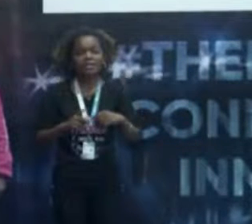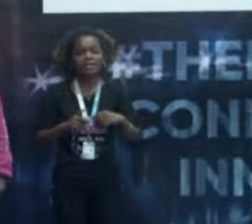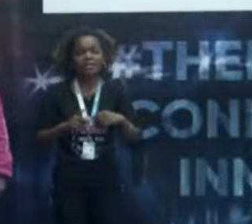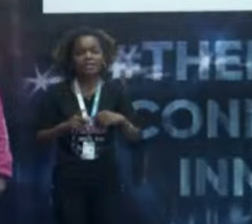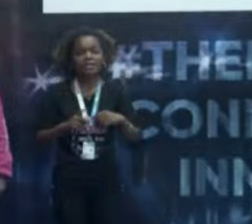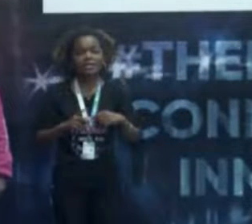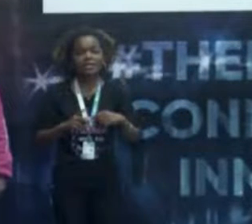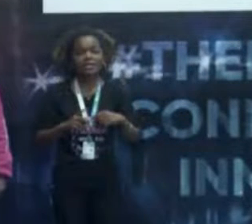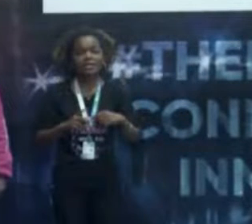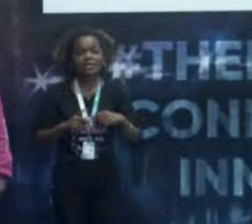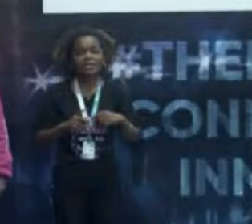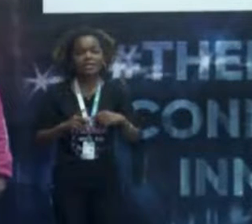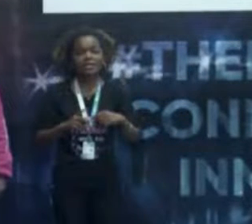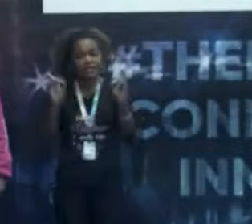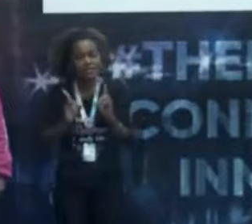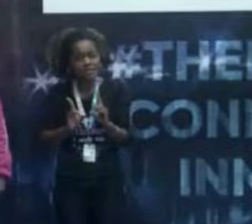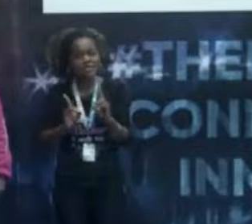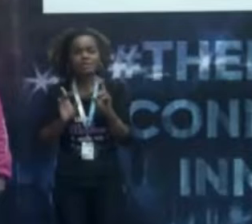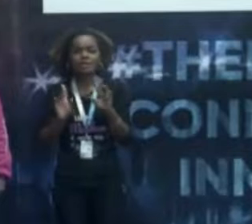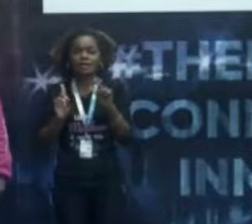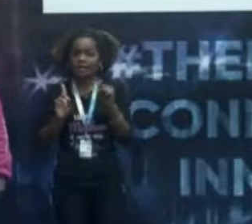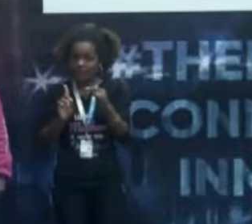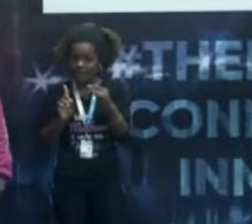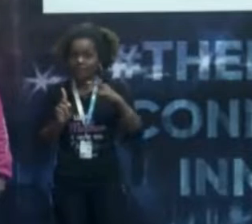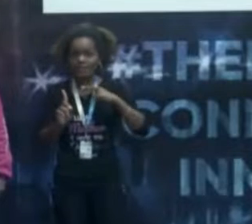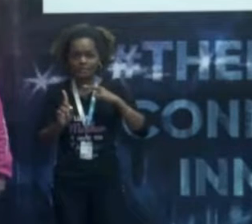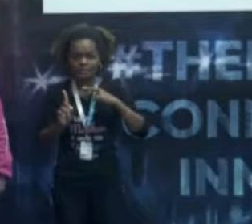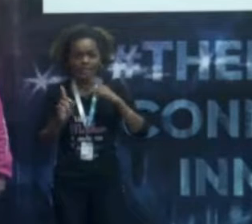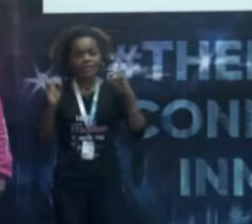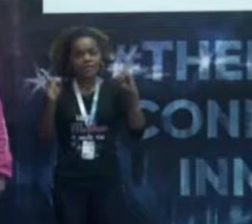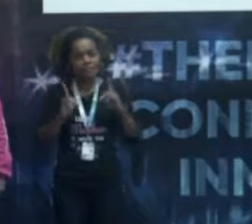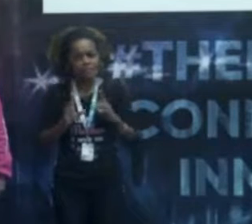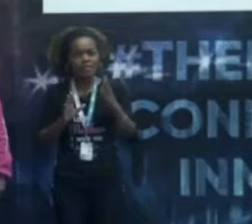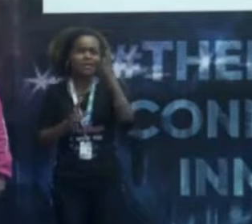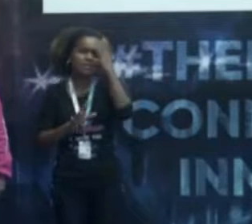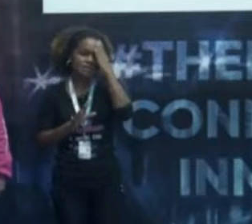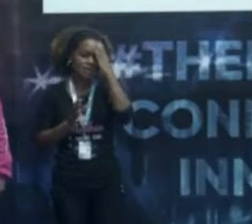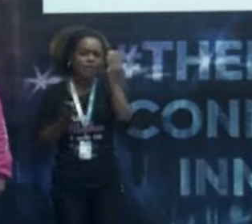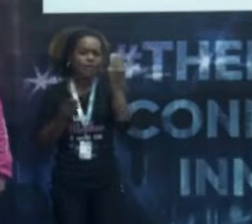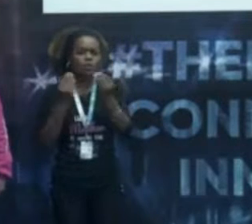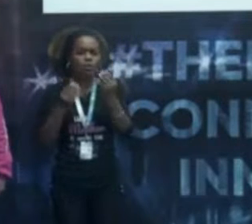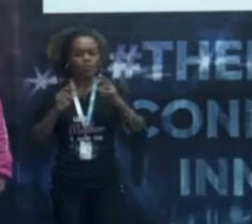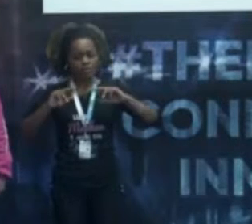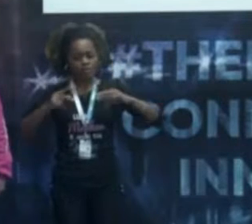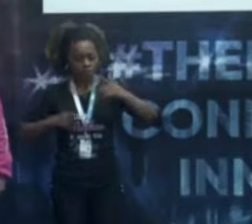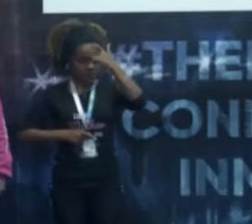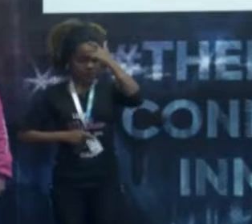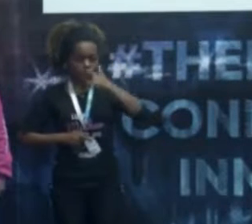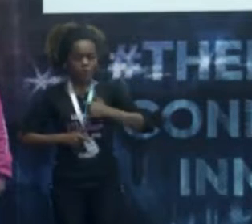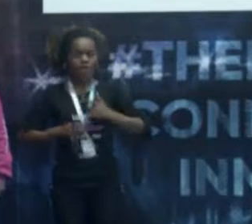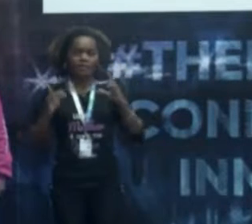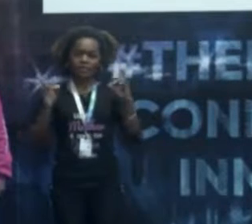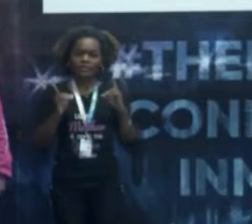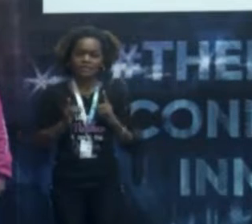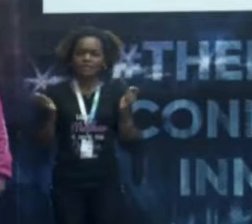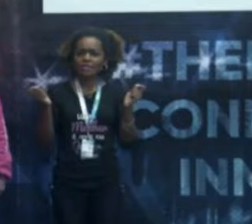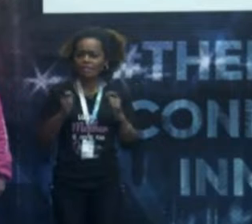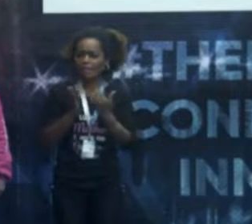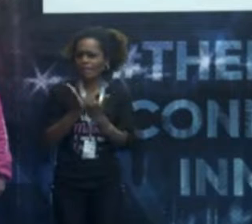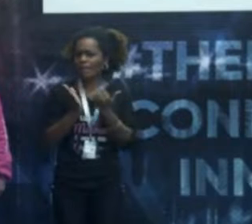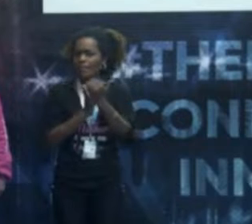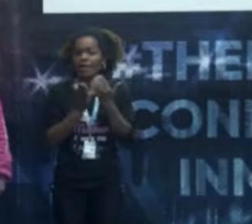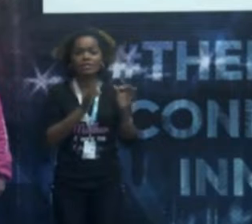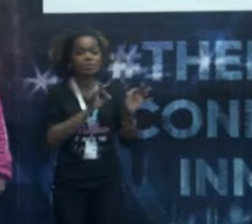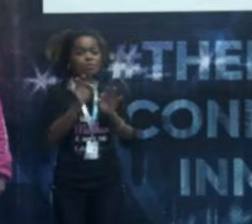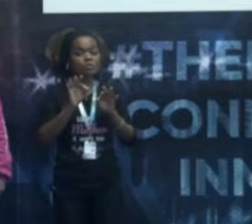minha vida inteira tendo essa deficiência, mas me reconheço há pouco tempo como pessoa com deficiência. E a gente pode falar um pouco sobre esse processo de